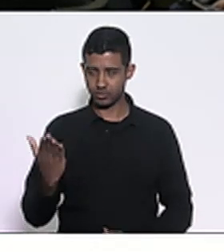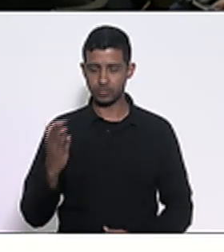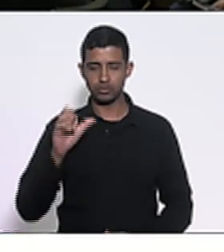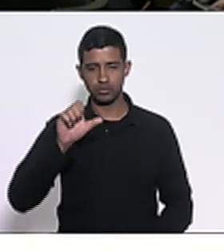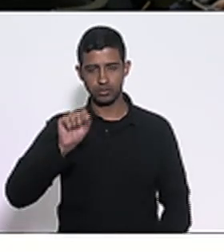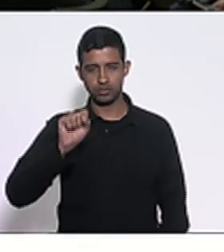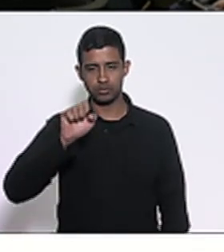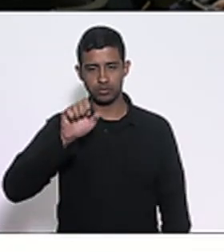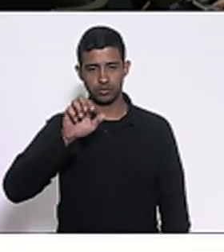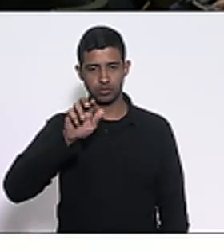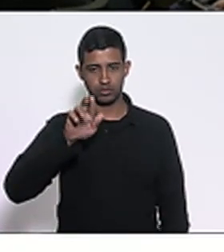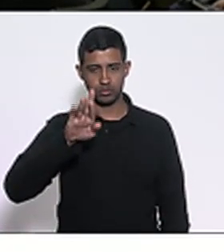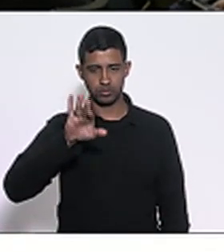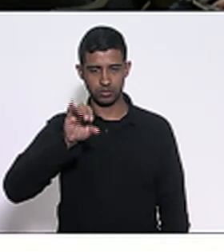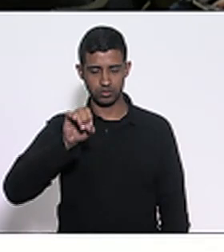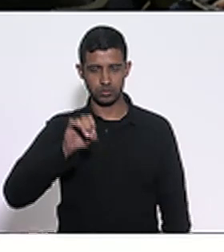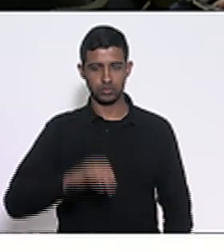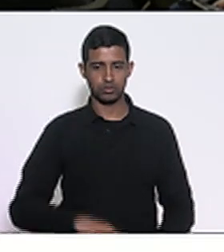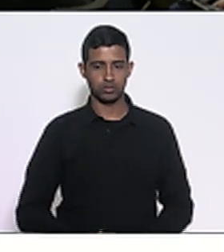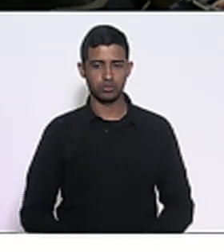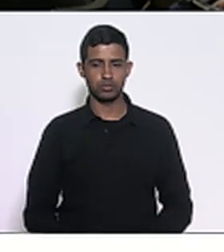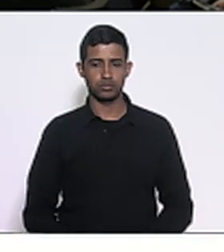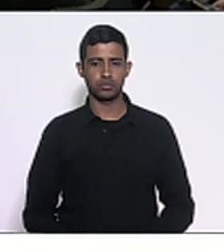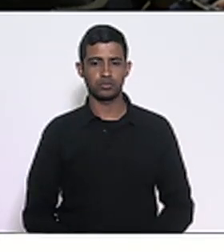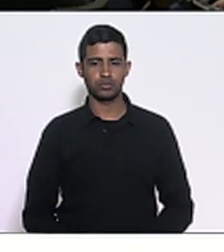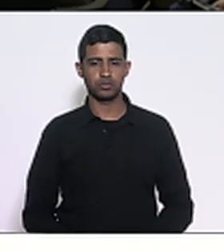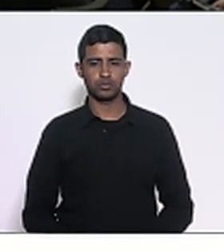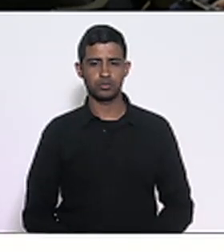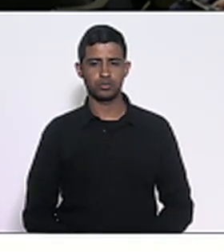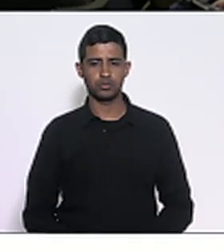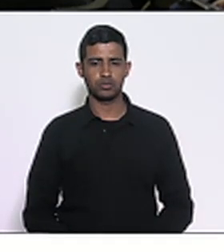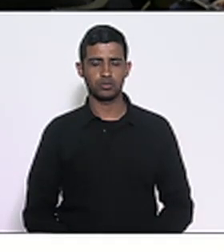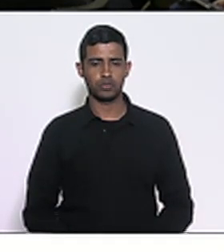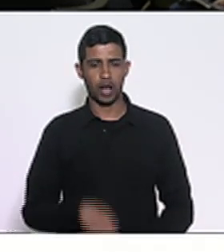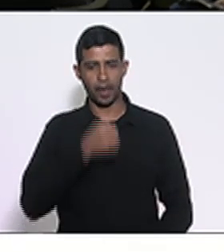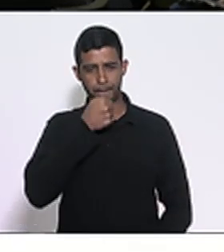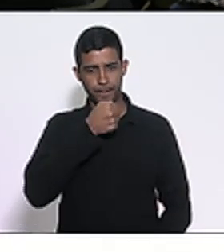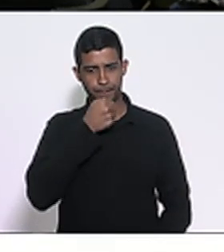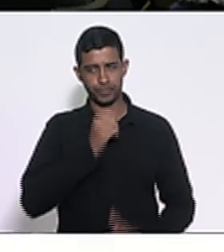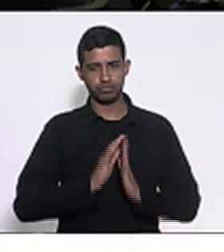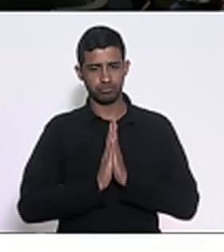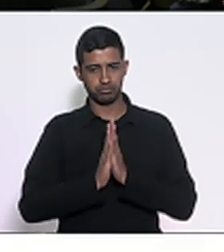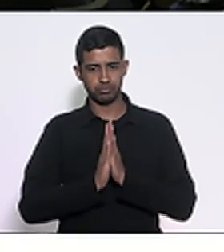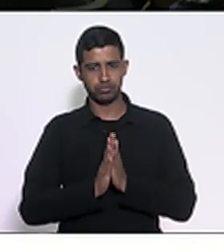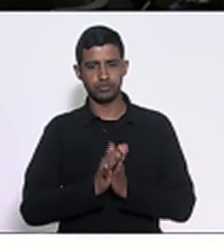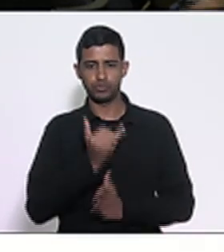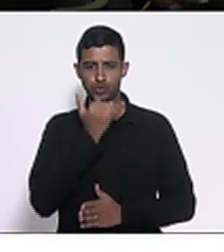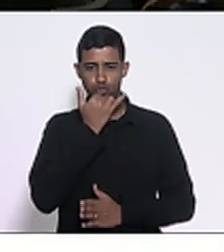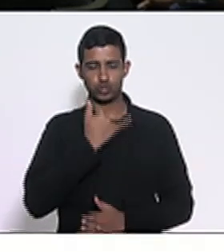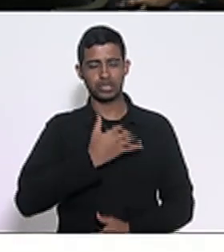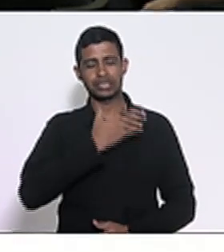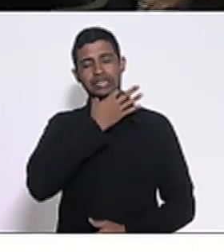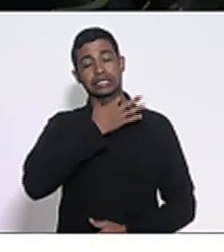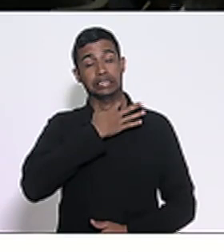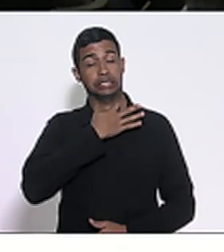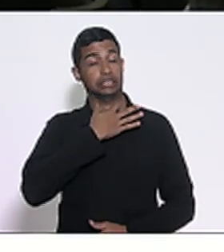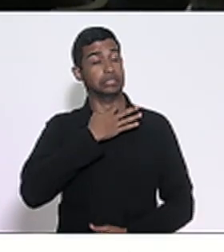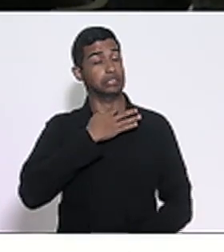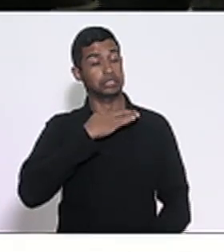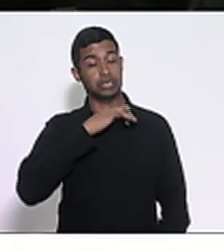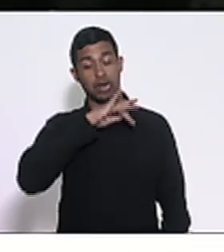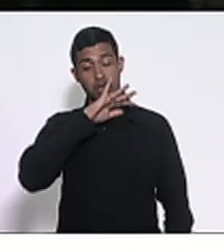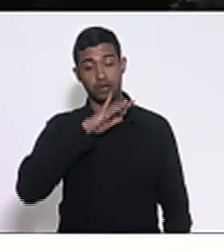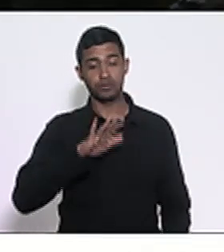É só quando a gente fala... No microfone, por favor. Desculpa. É a garganta que está me chamando a atenção para eu não